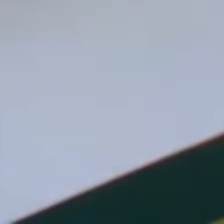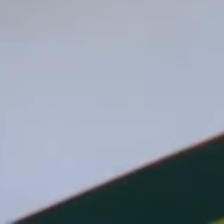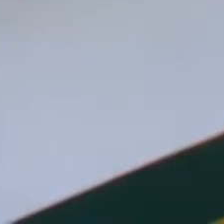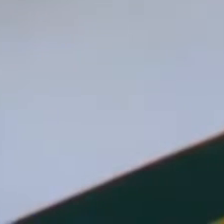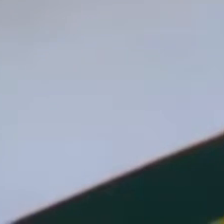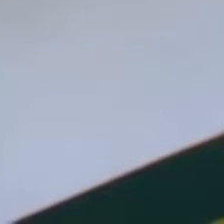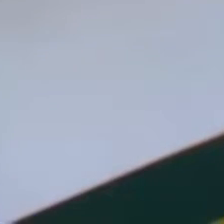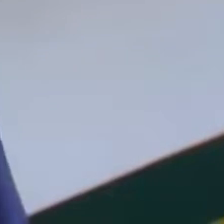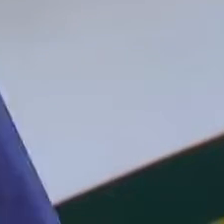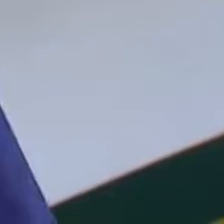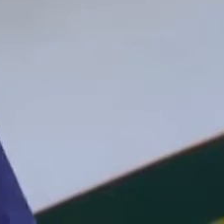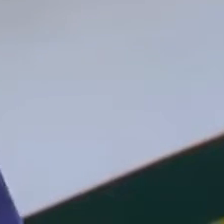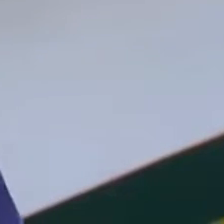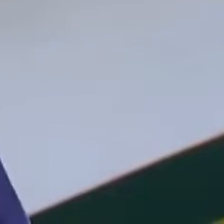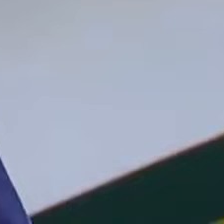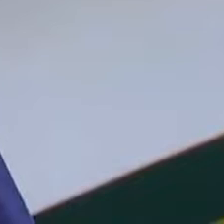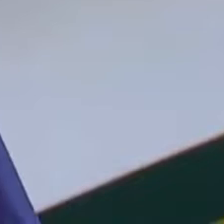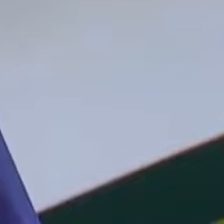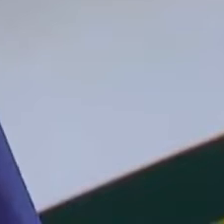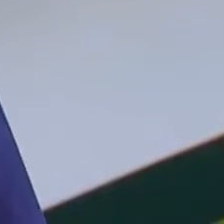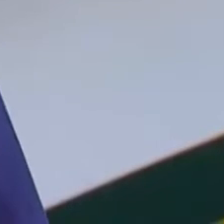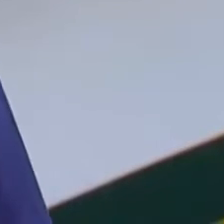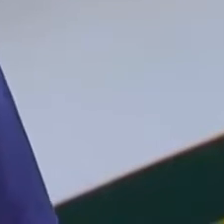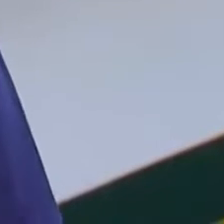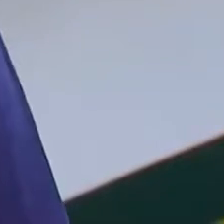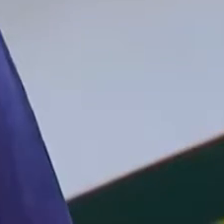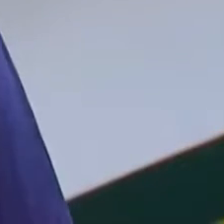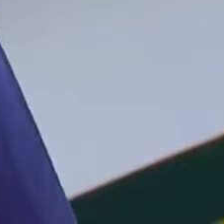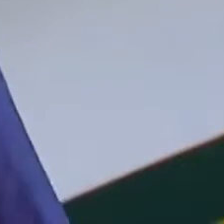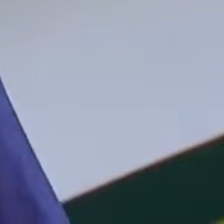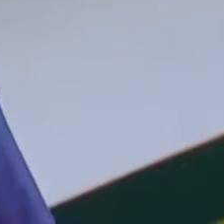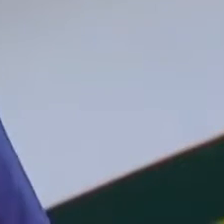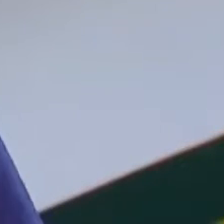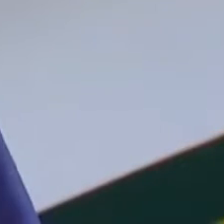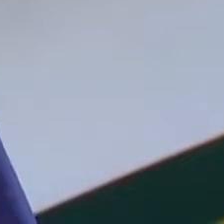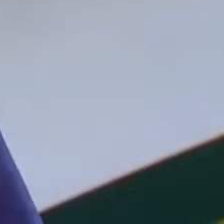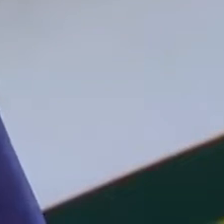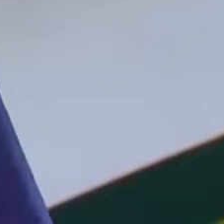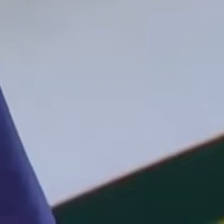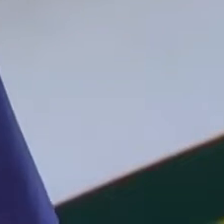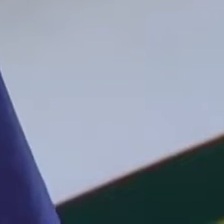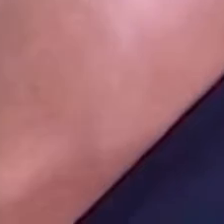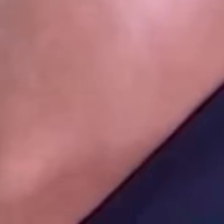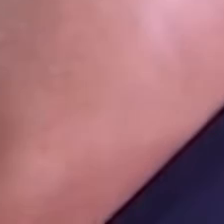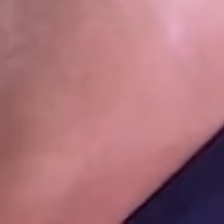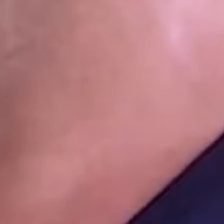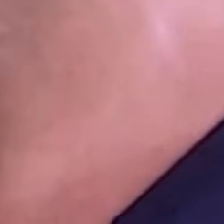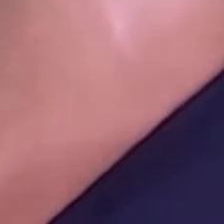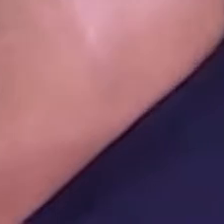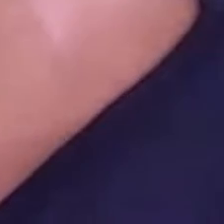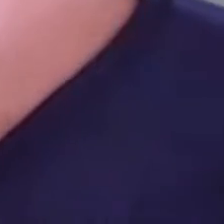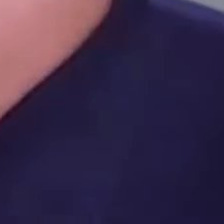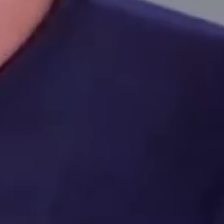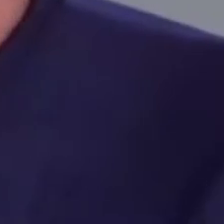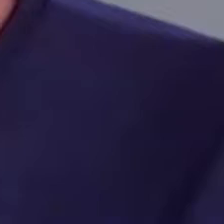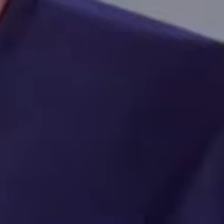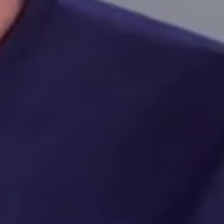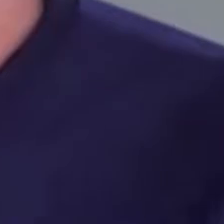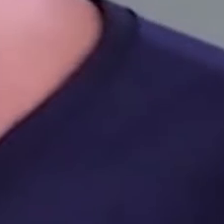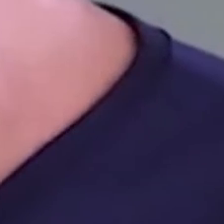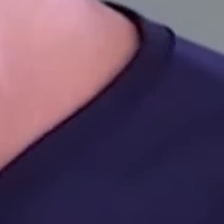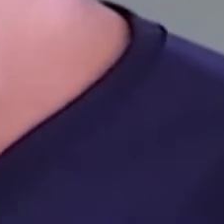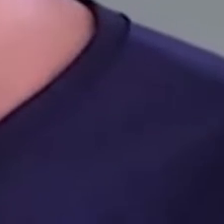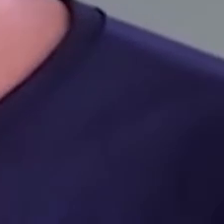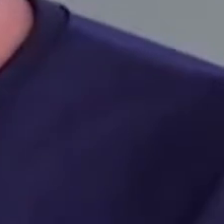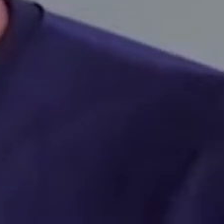ou no período matutino ou vespertino, participando da formação por 3 horas e meia. O educador explicou os